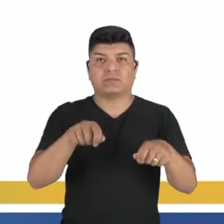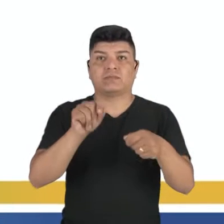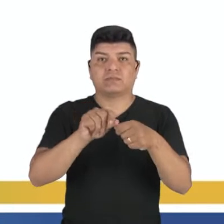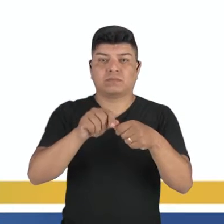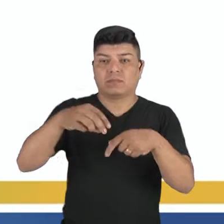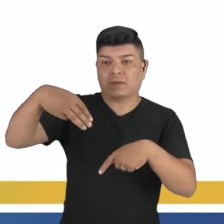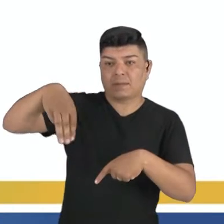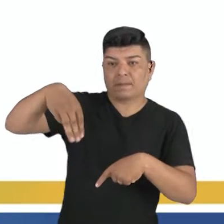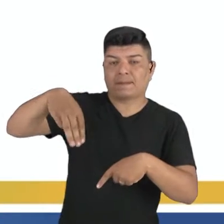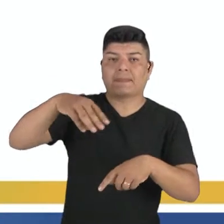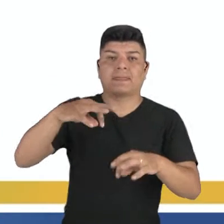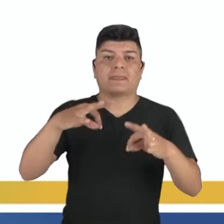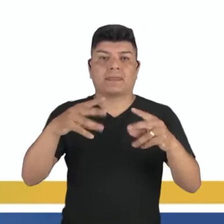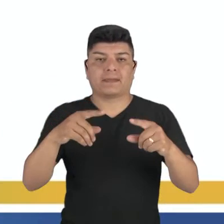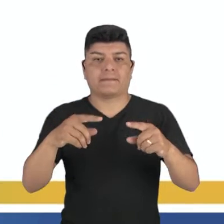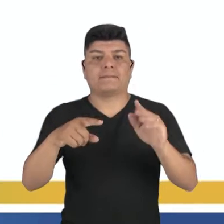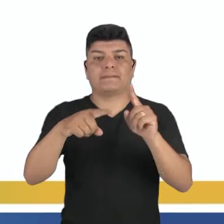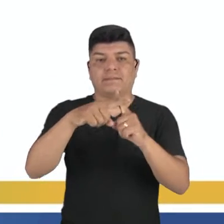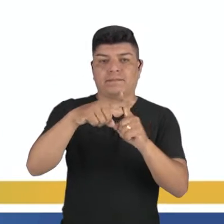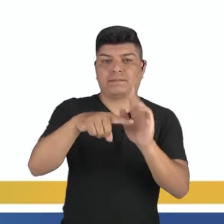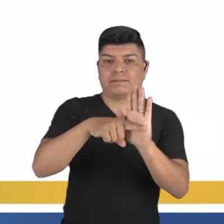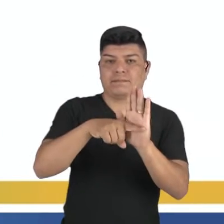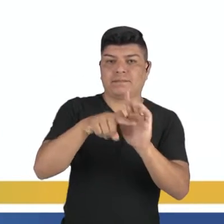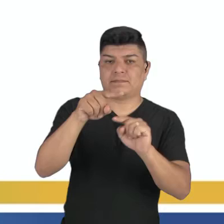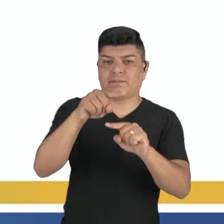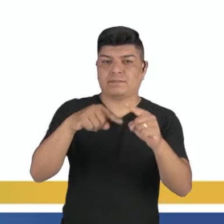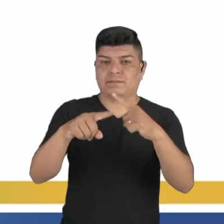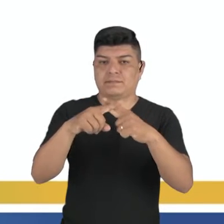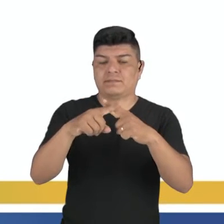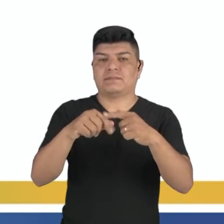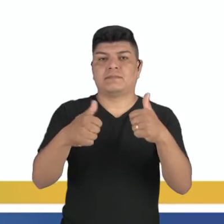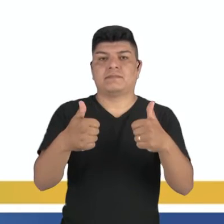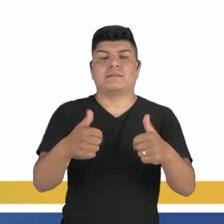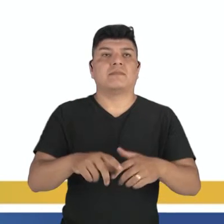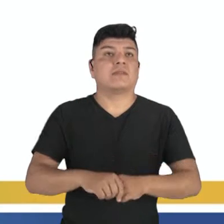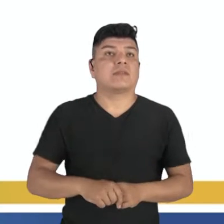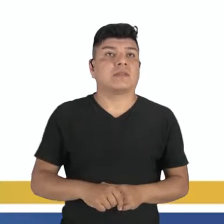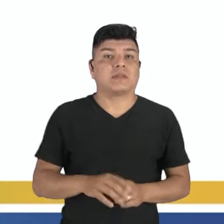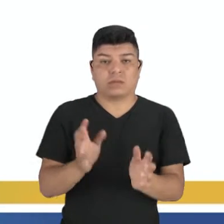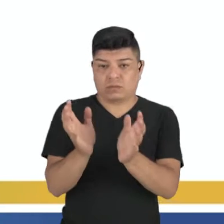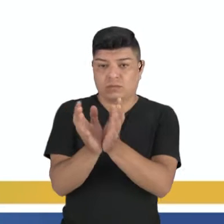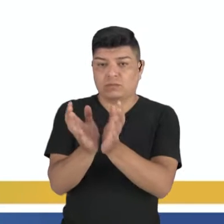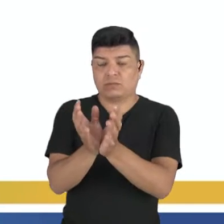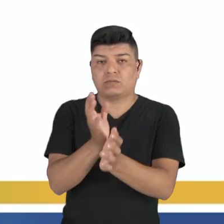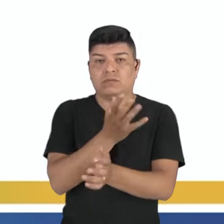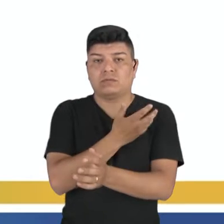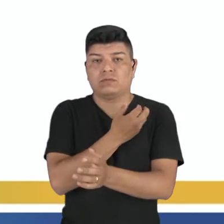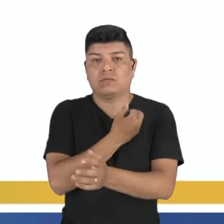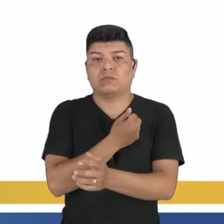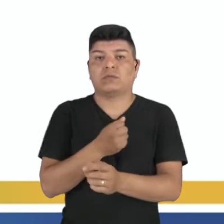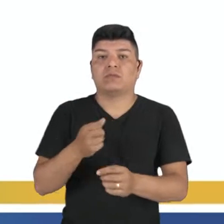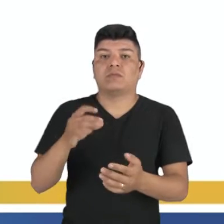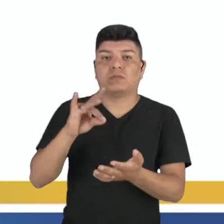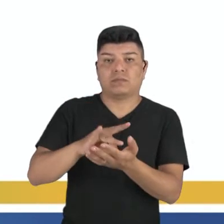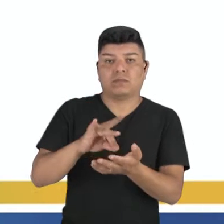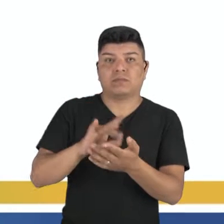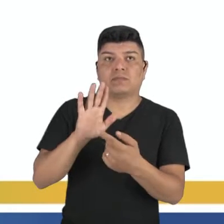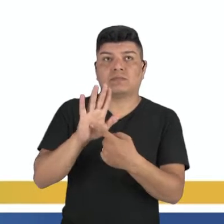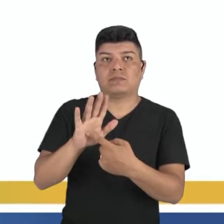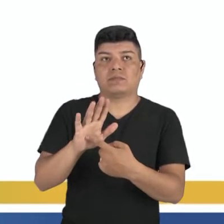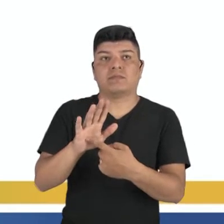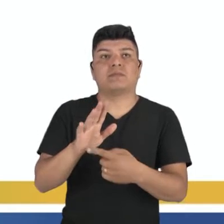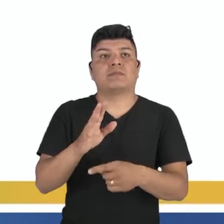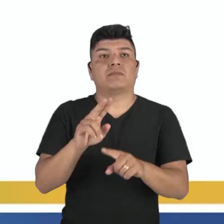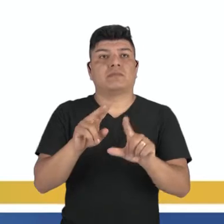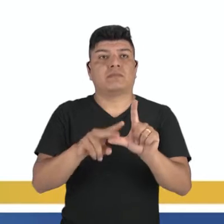operações matemáticas de adição, subtração, multiplicação e divisão. O conjunto dos números reais ele é representado pela letra